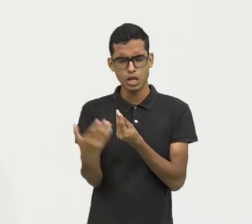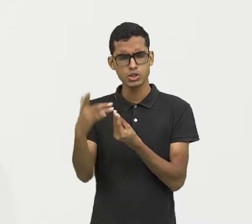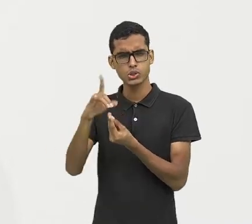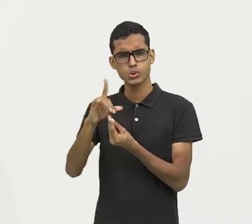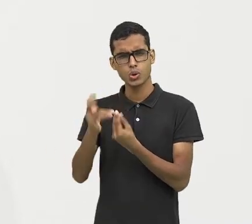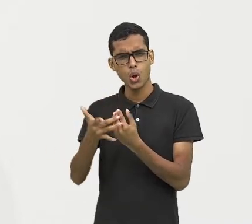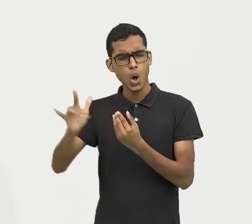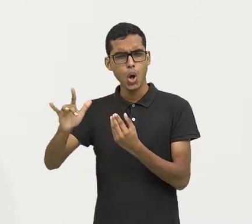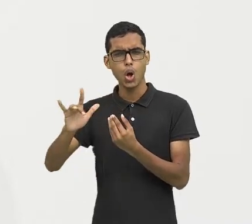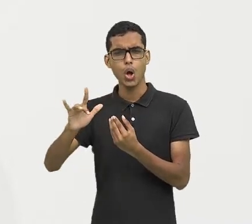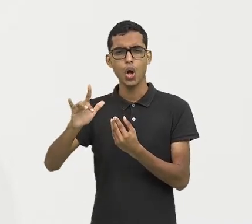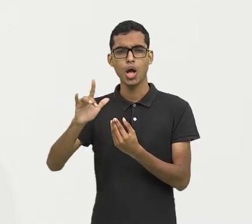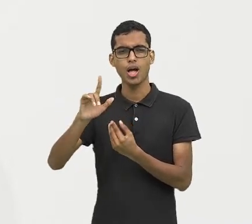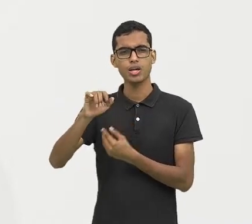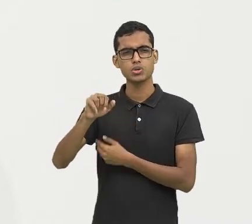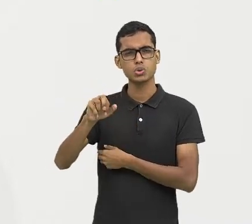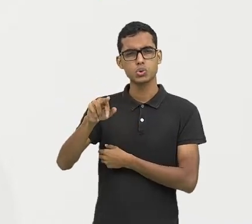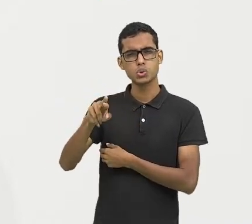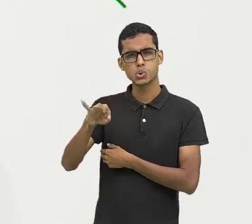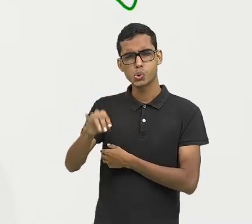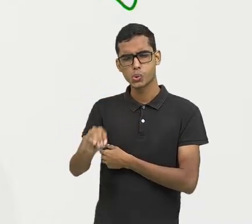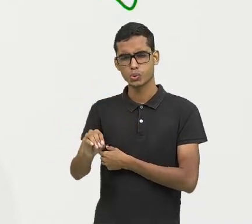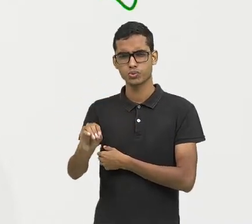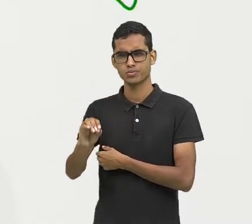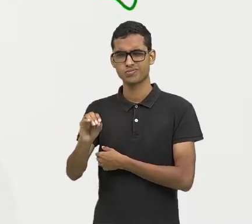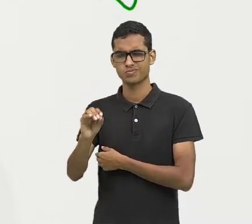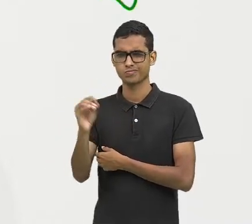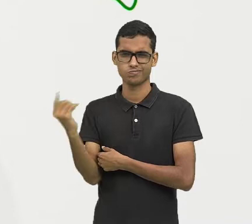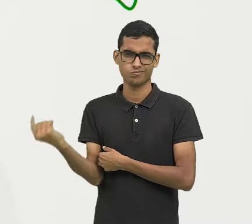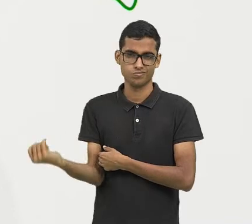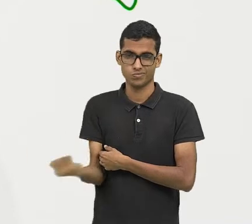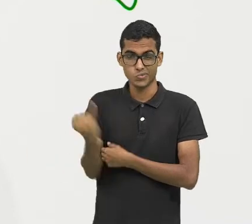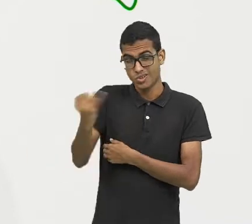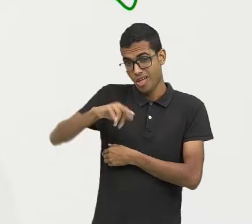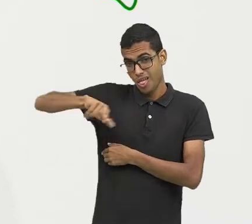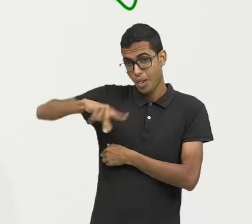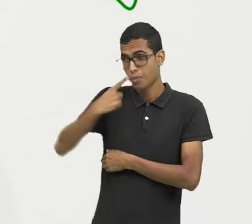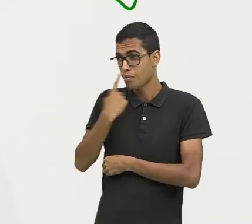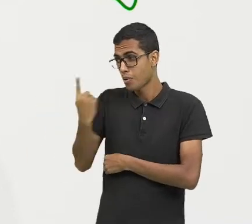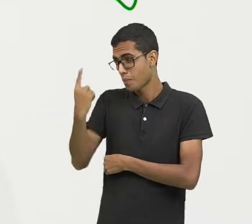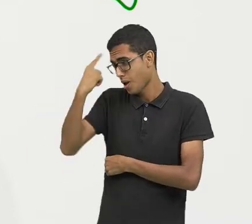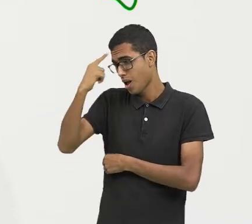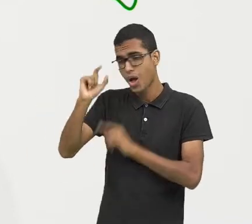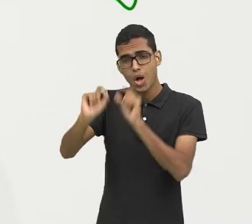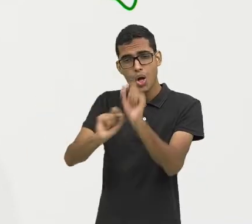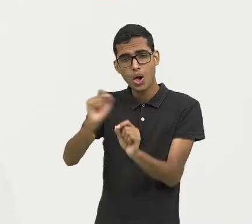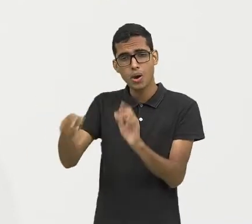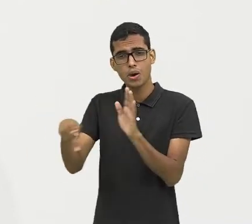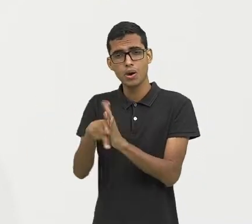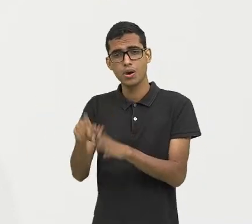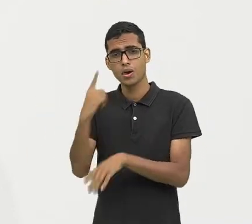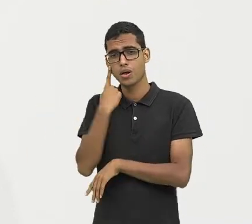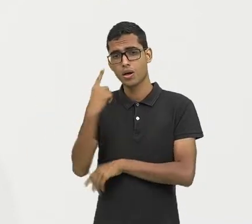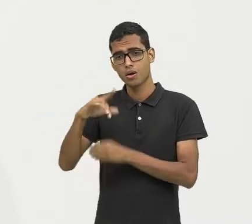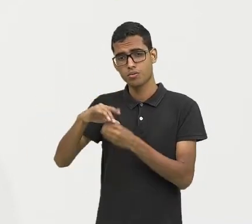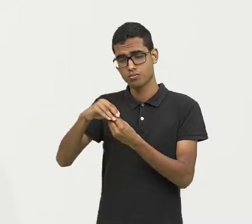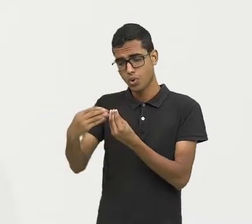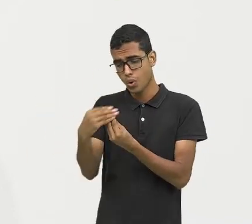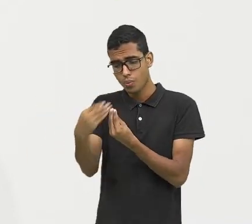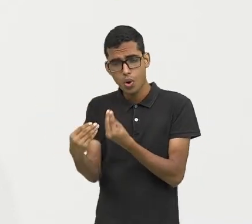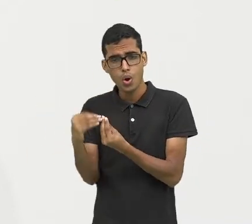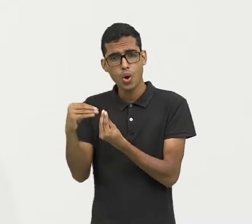é inútil. Olha só. Então, a gente tem uma ideia de quê? Dessa casca dourada aqui, de